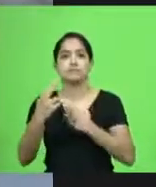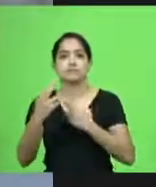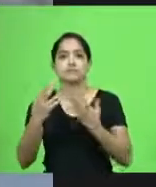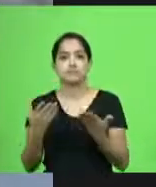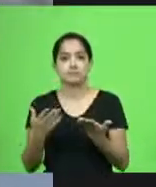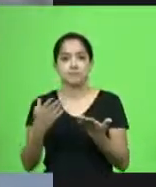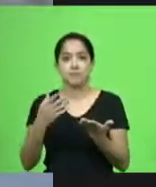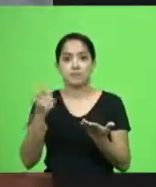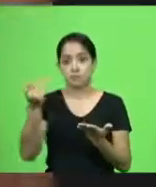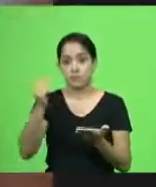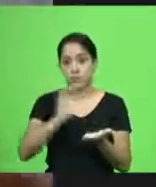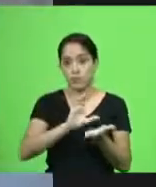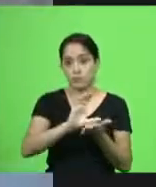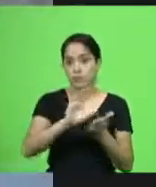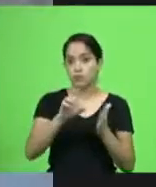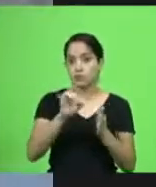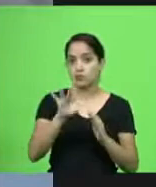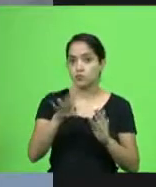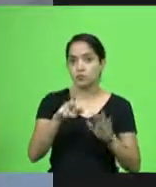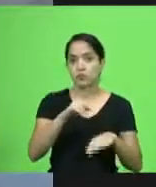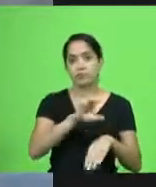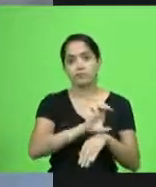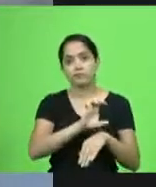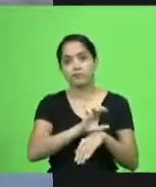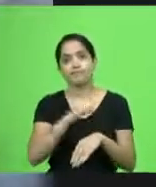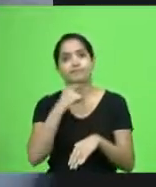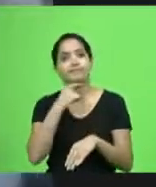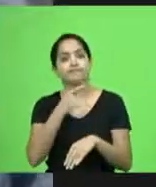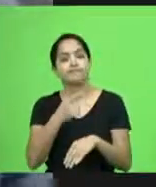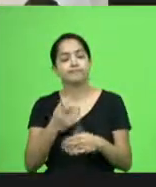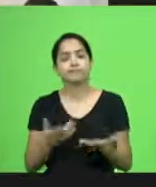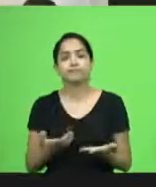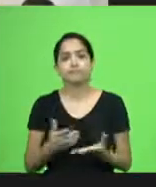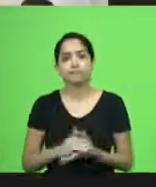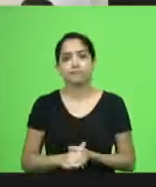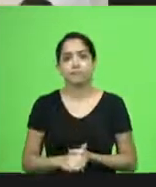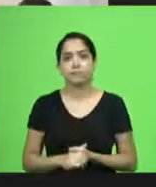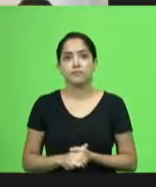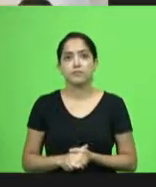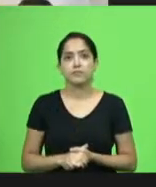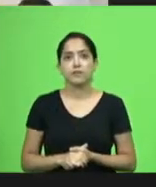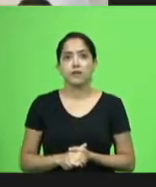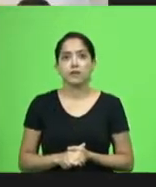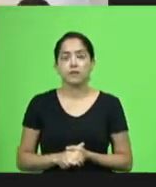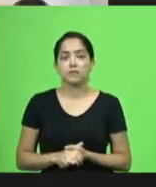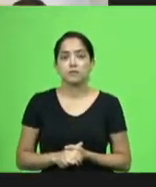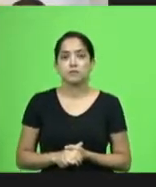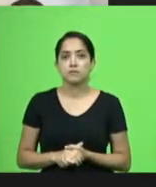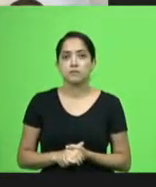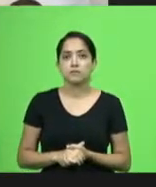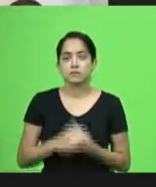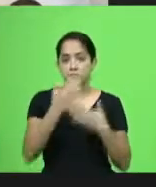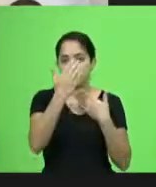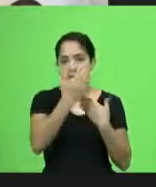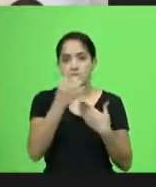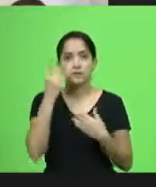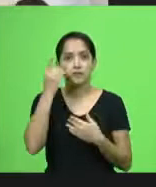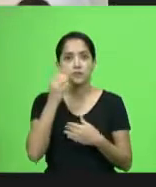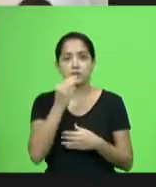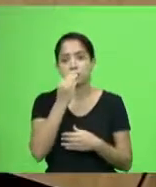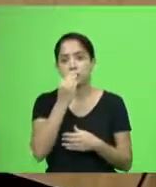resolver esse problema. Obrigado, deputado Milton Lopes. Obrigado, deputado